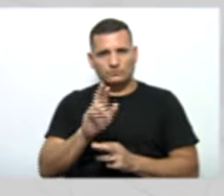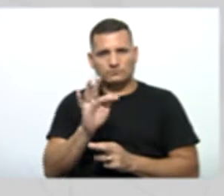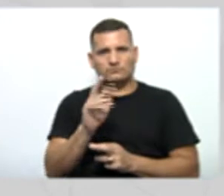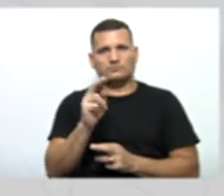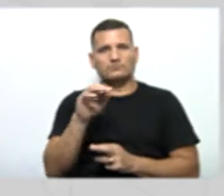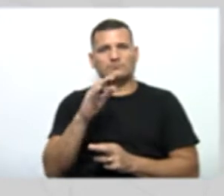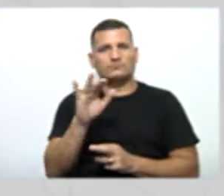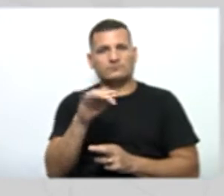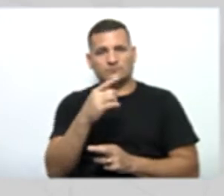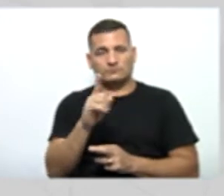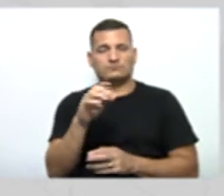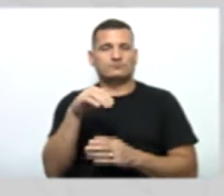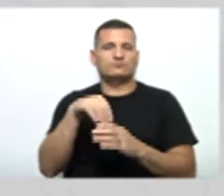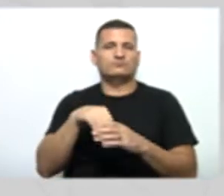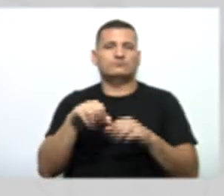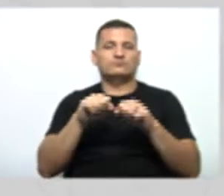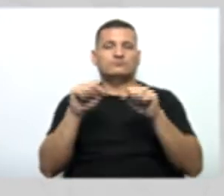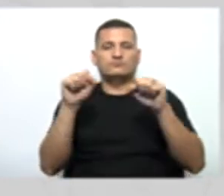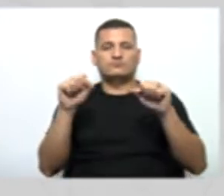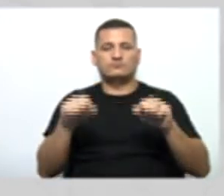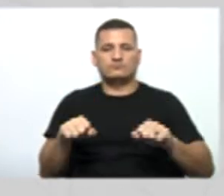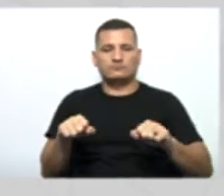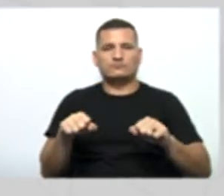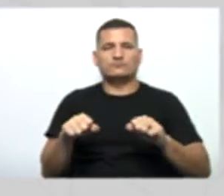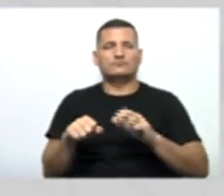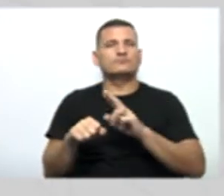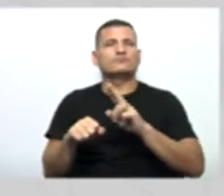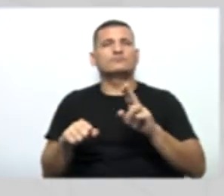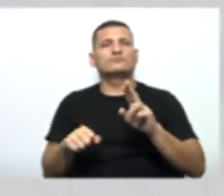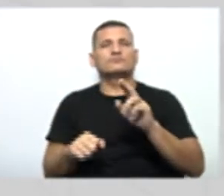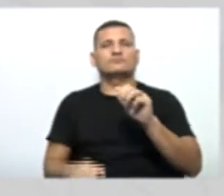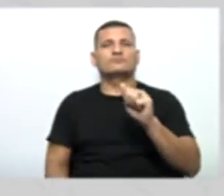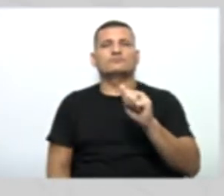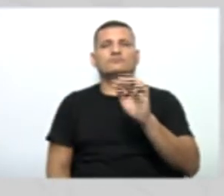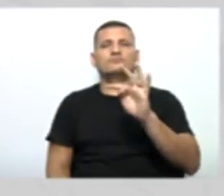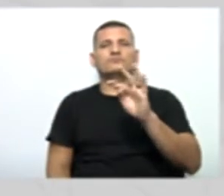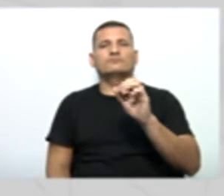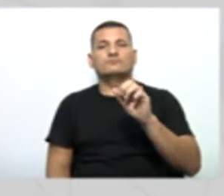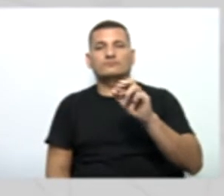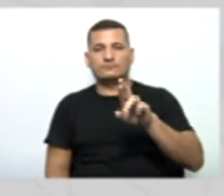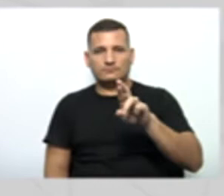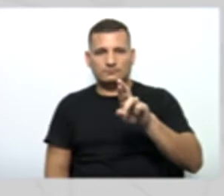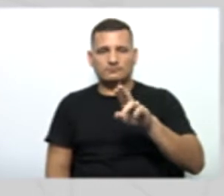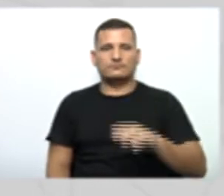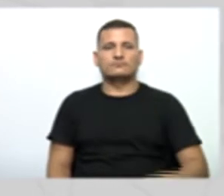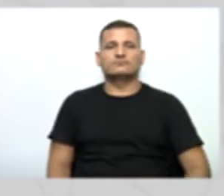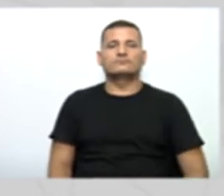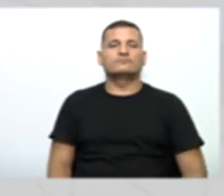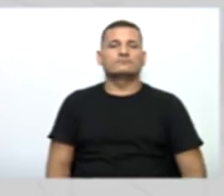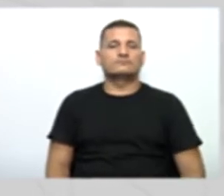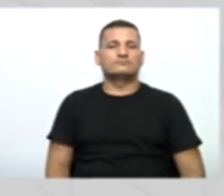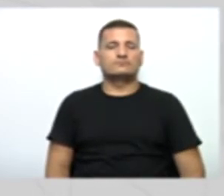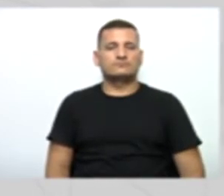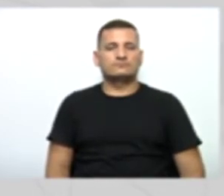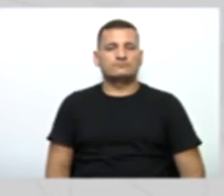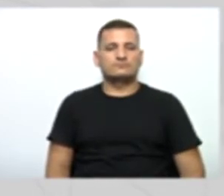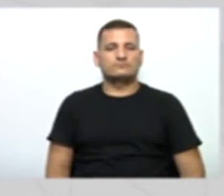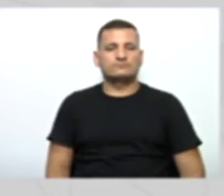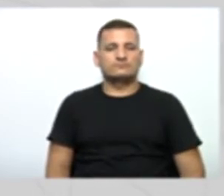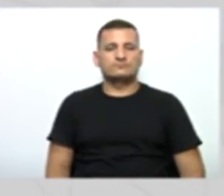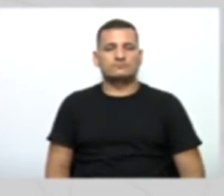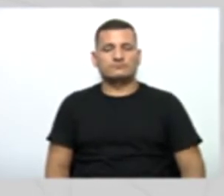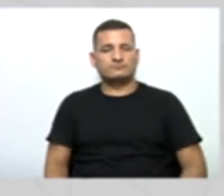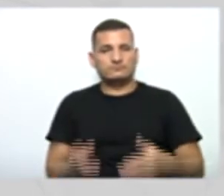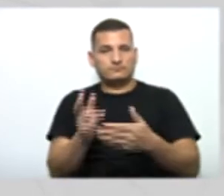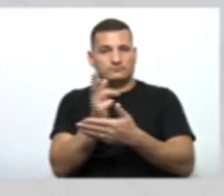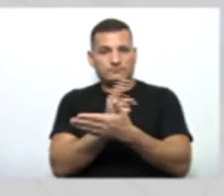do sistema, conhecida como ator, certo? Vamos lá. Nos diagramas